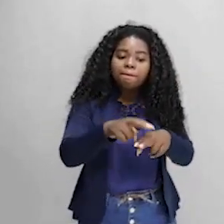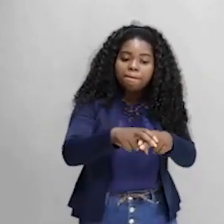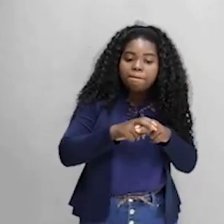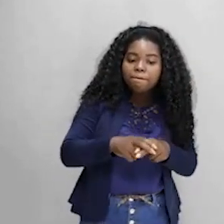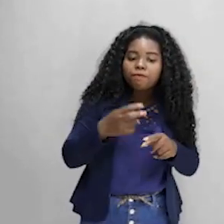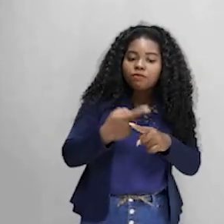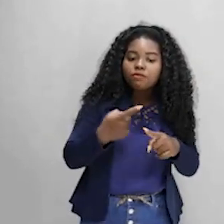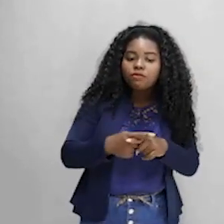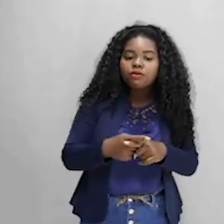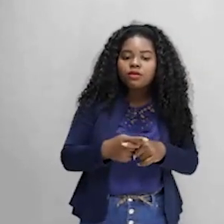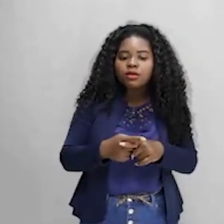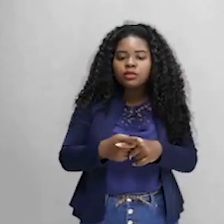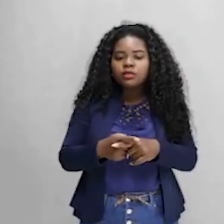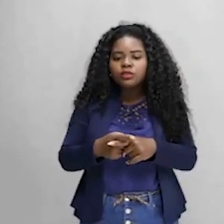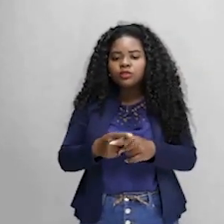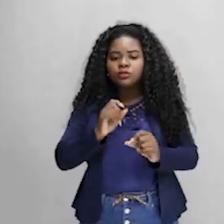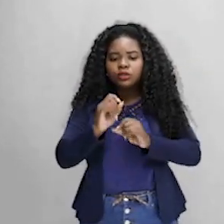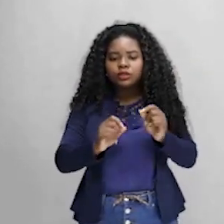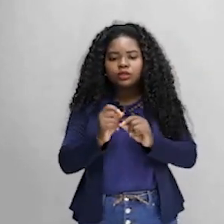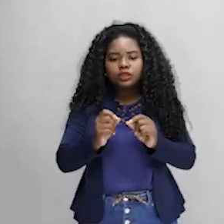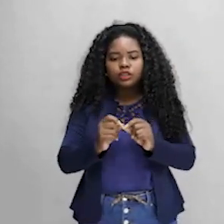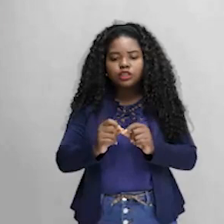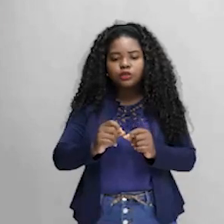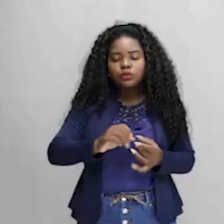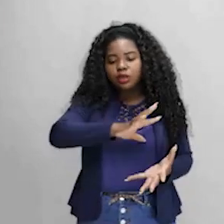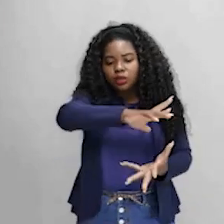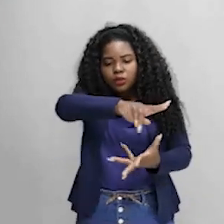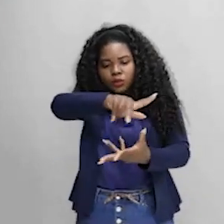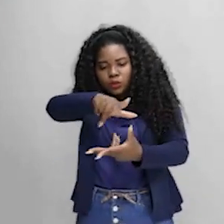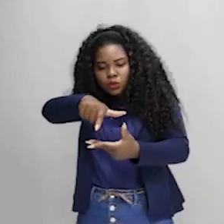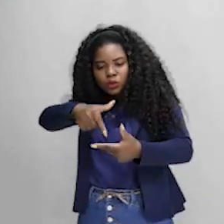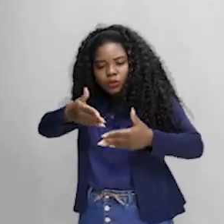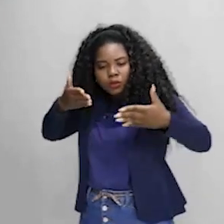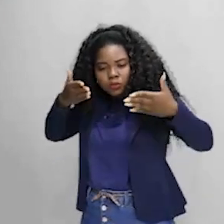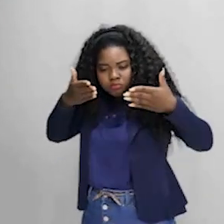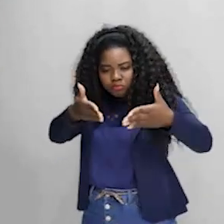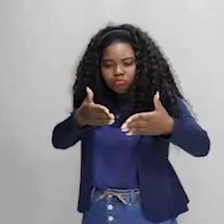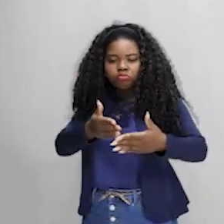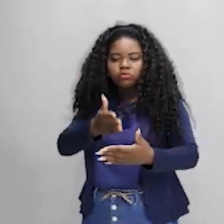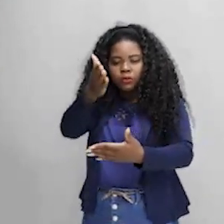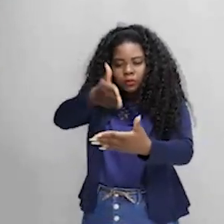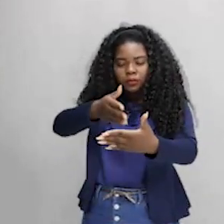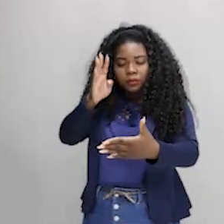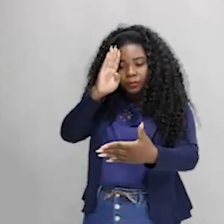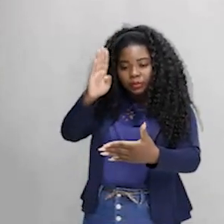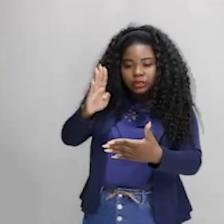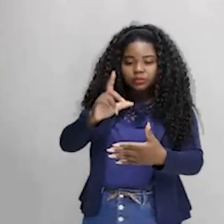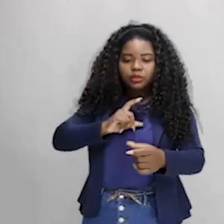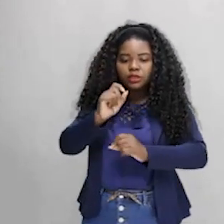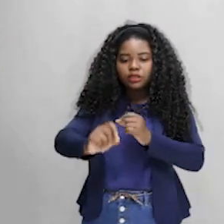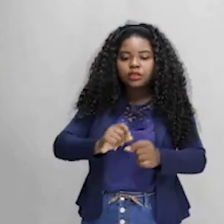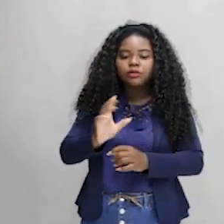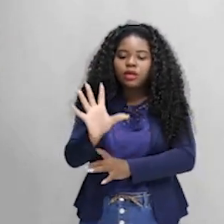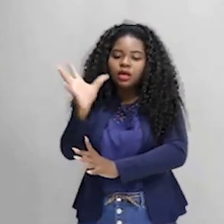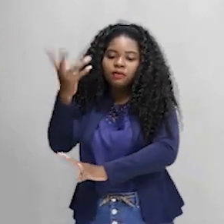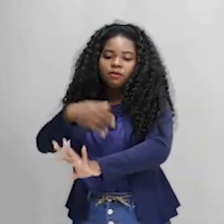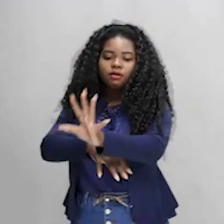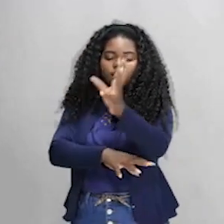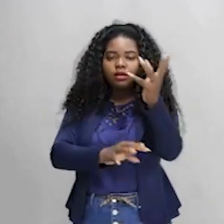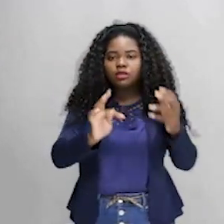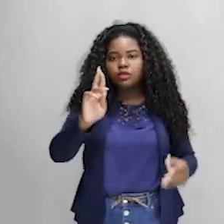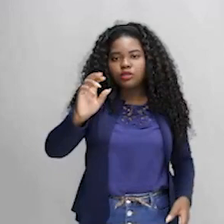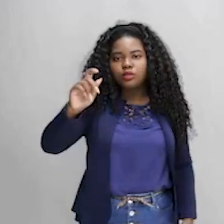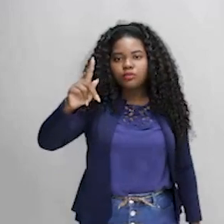nós vamos perceber as vegetações de maior porte do nosso planeta, as florestas aí equatoriais, tropicais, como, por exemplo,